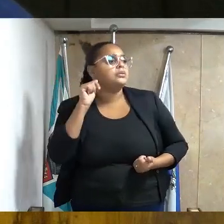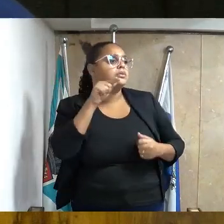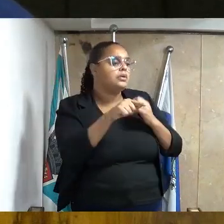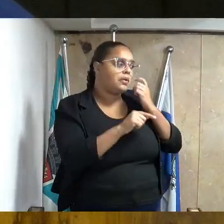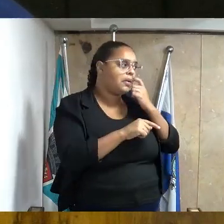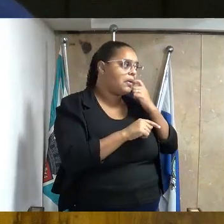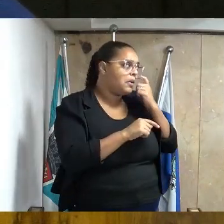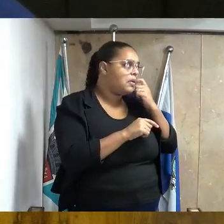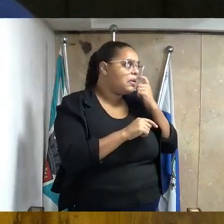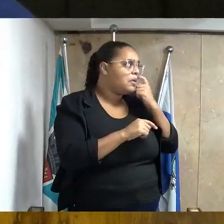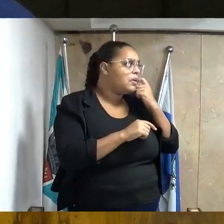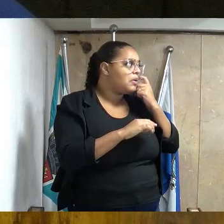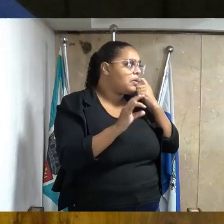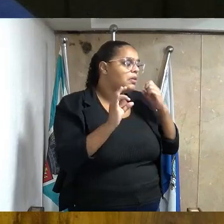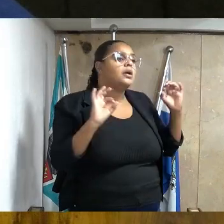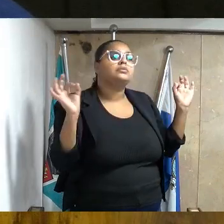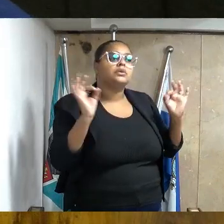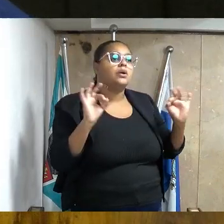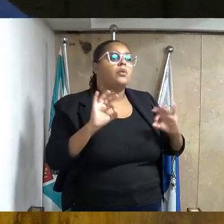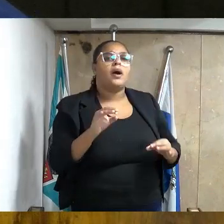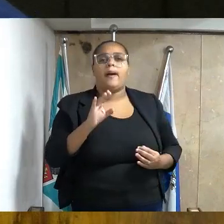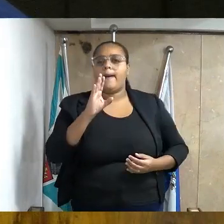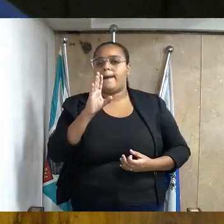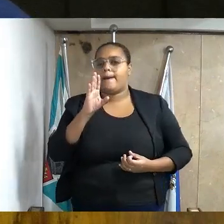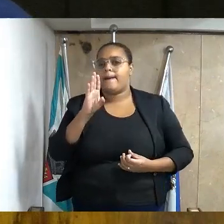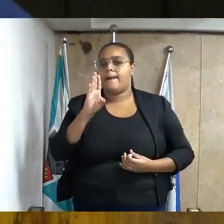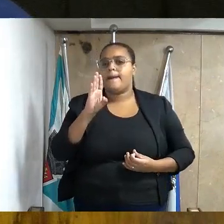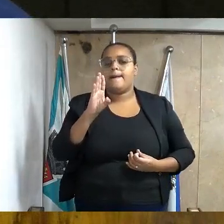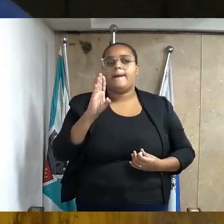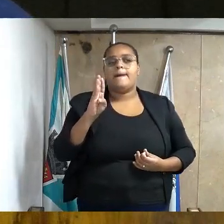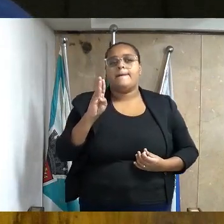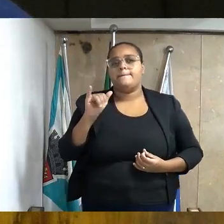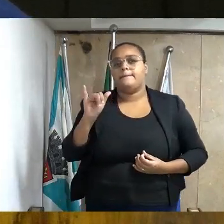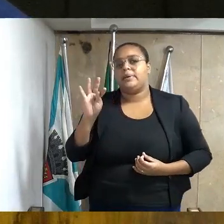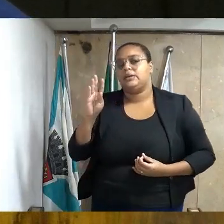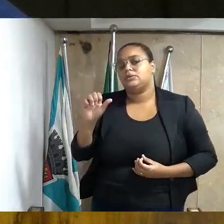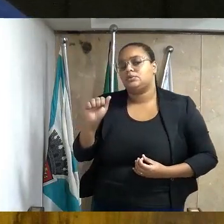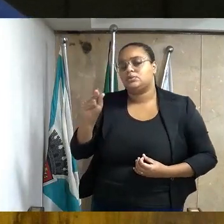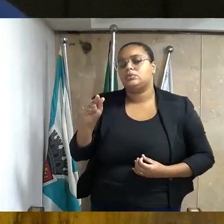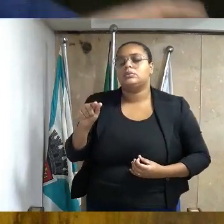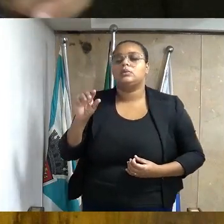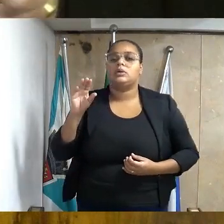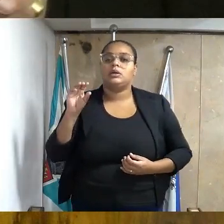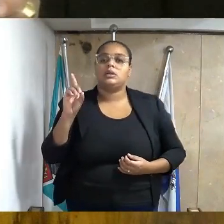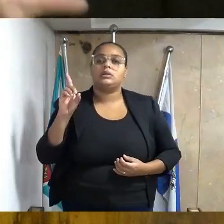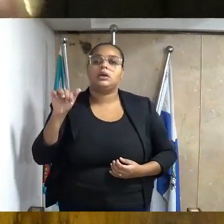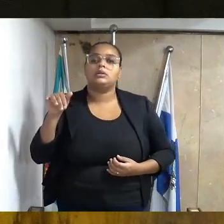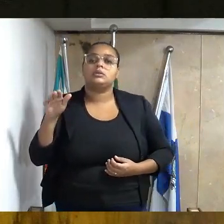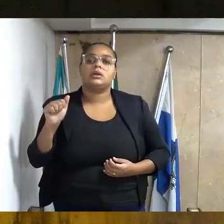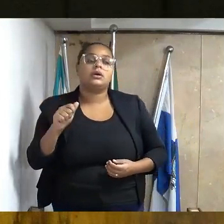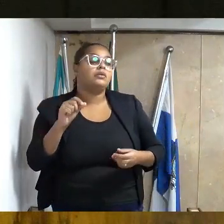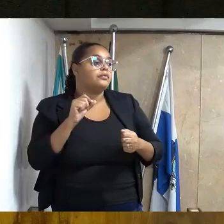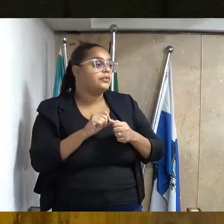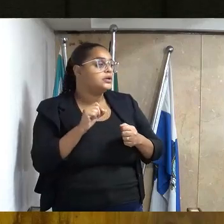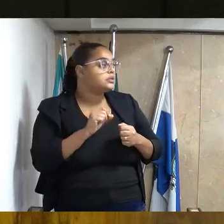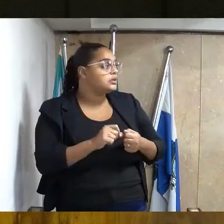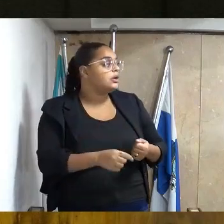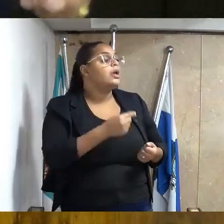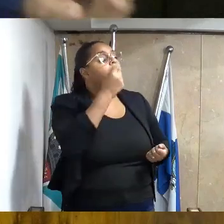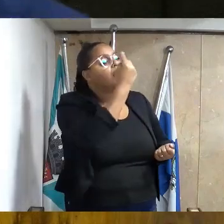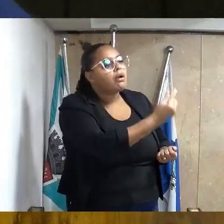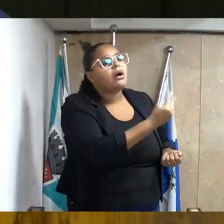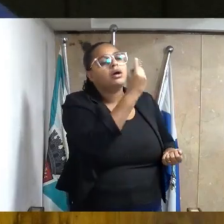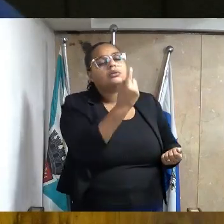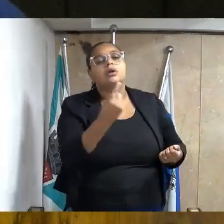de Caxias. Não é aquela blitz do Detran, vereador Catite, aonde eles estavam fazendo em cada canto da